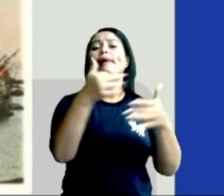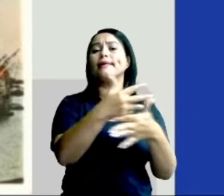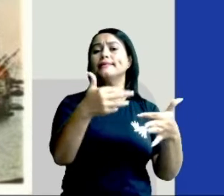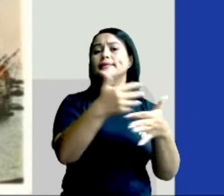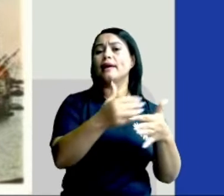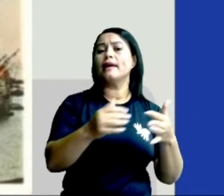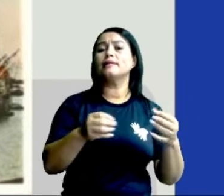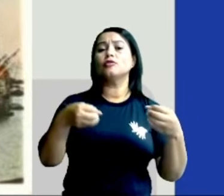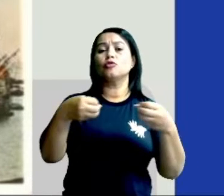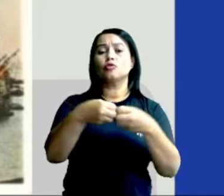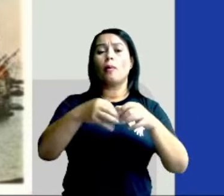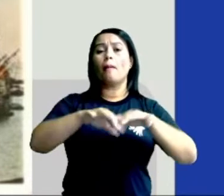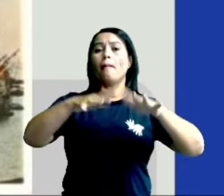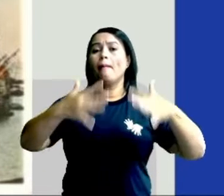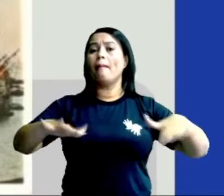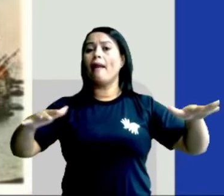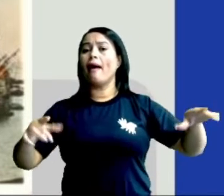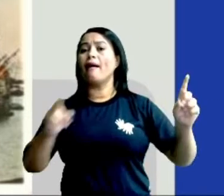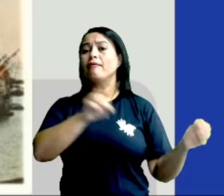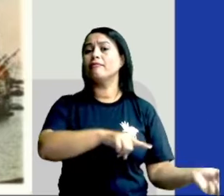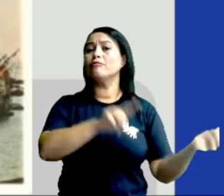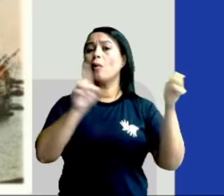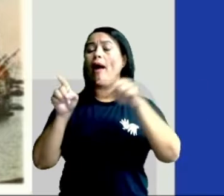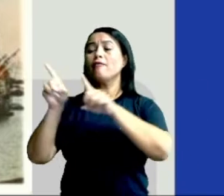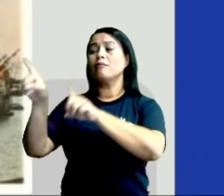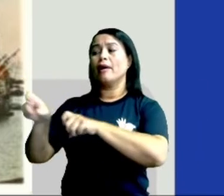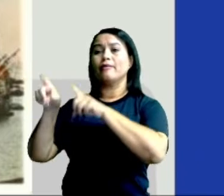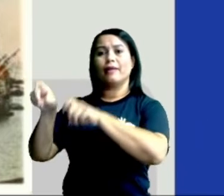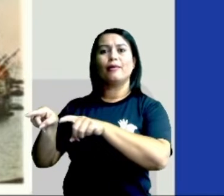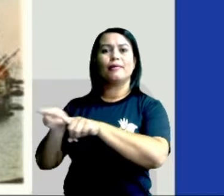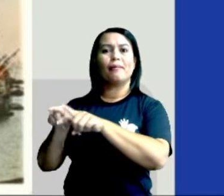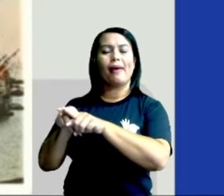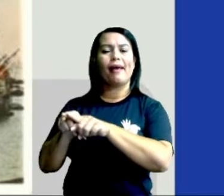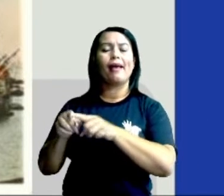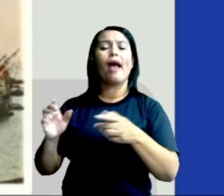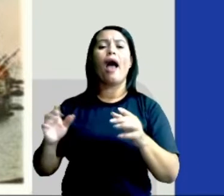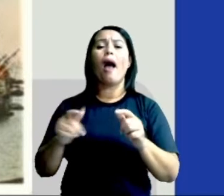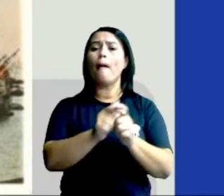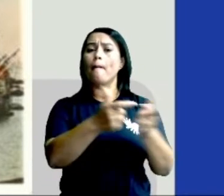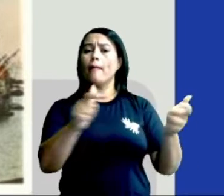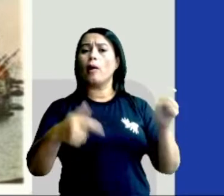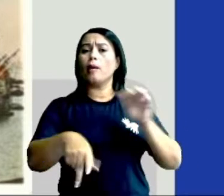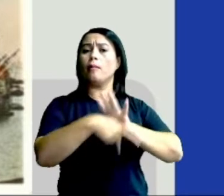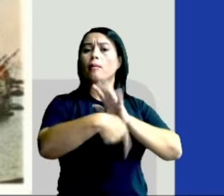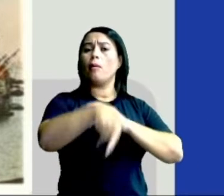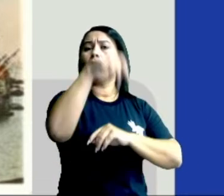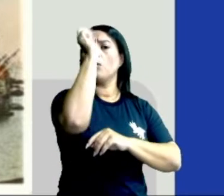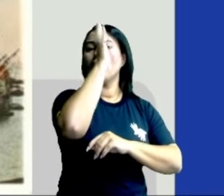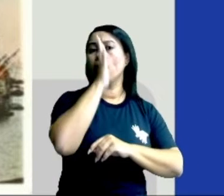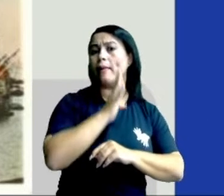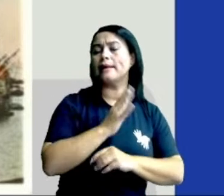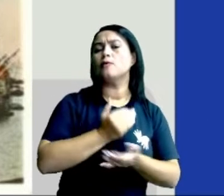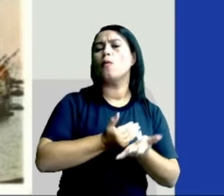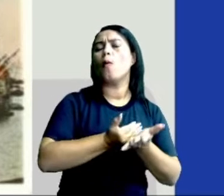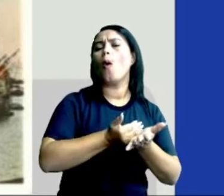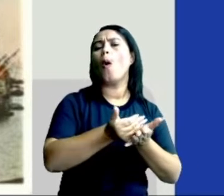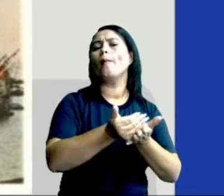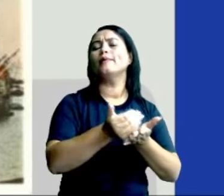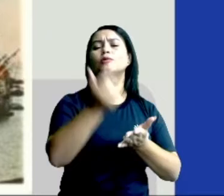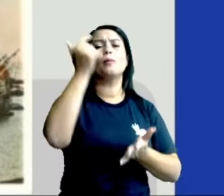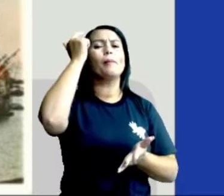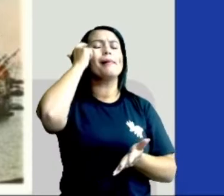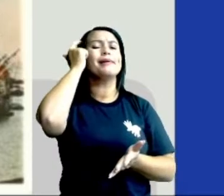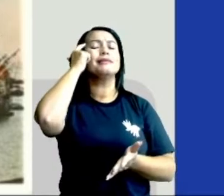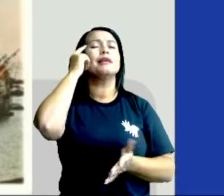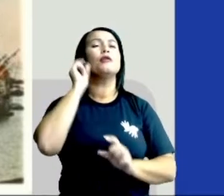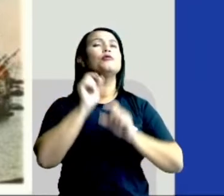do litoral para o interior. A maioria delas no Brasil, né, elas foram inicialmente